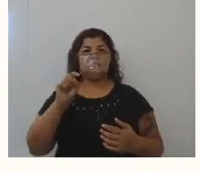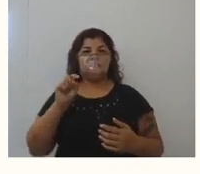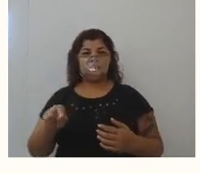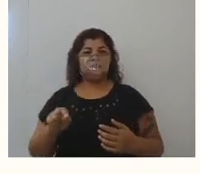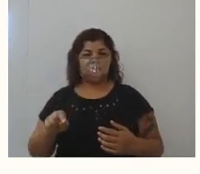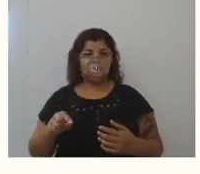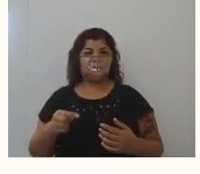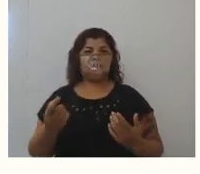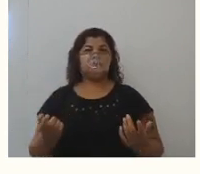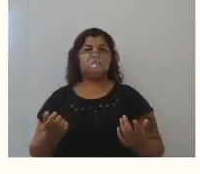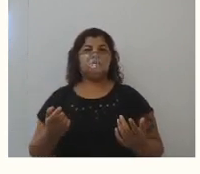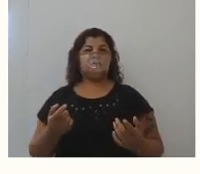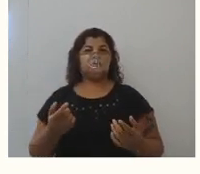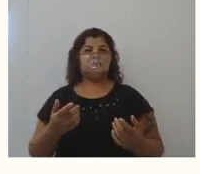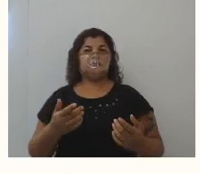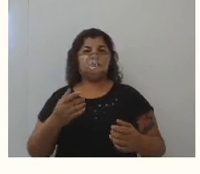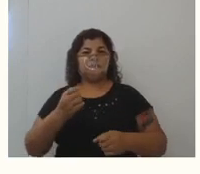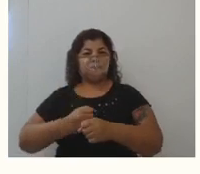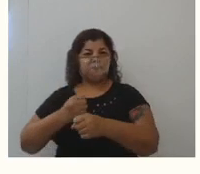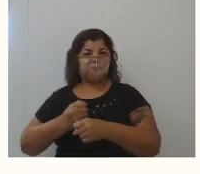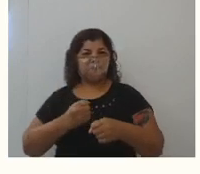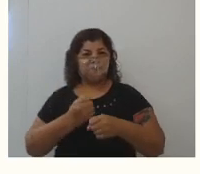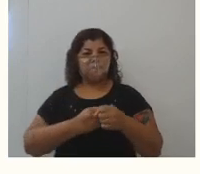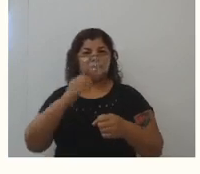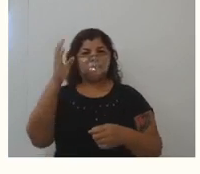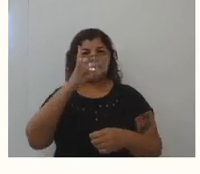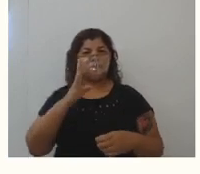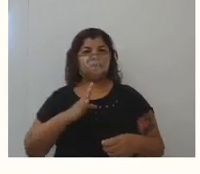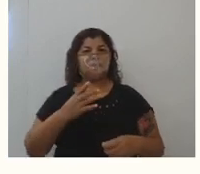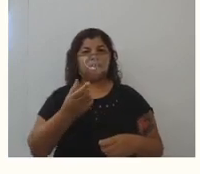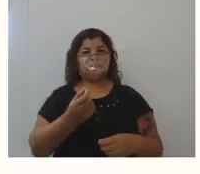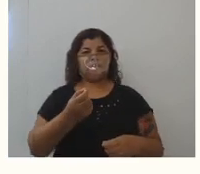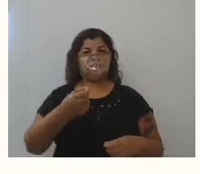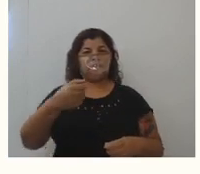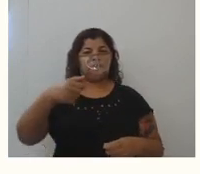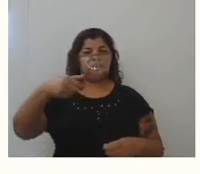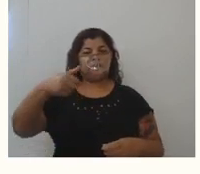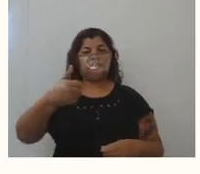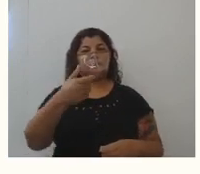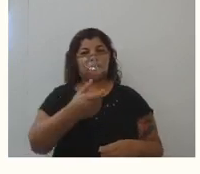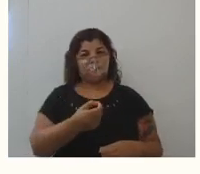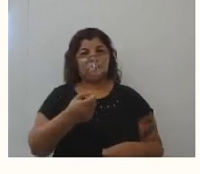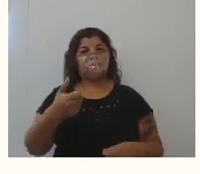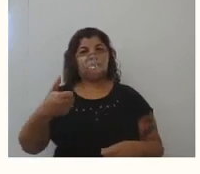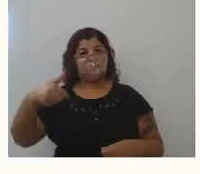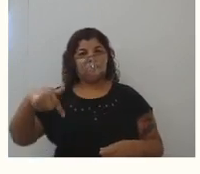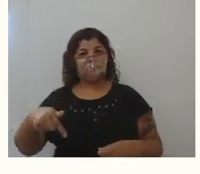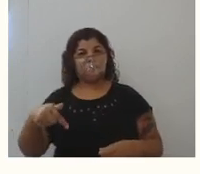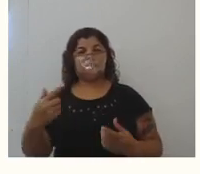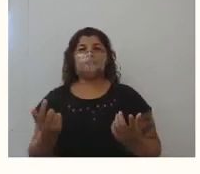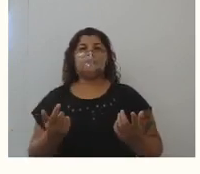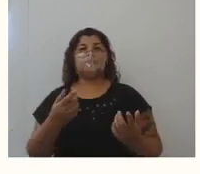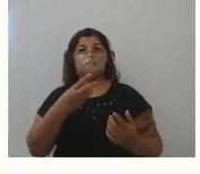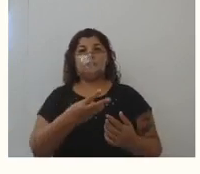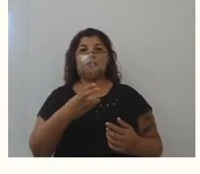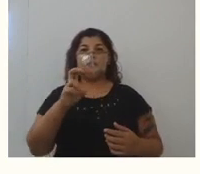mil homicídios no Brasil em 2017, mais da metade, ou seja,